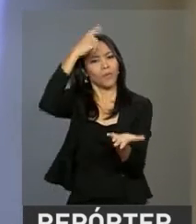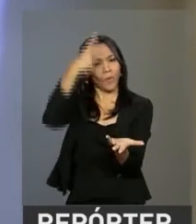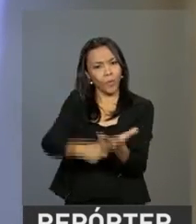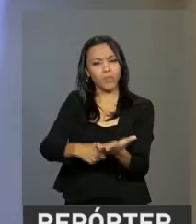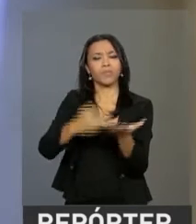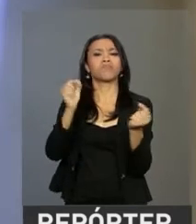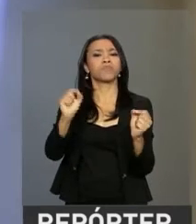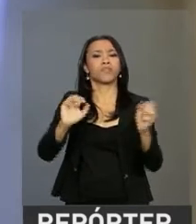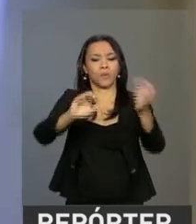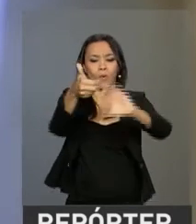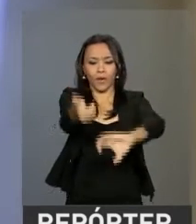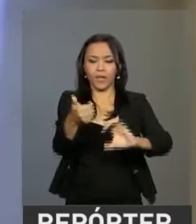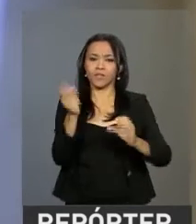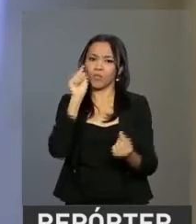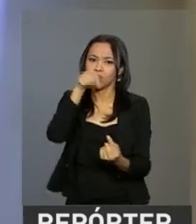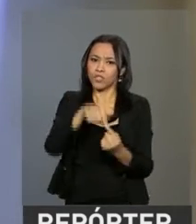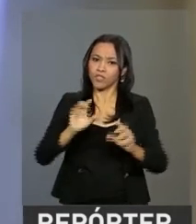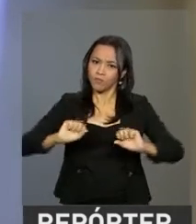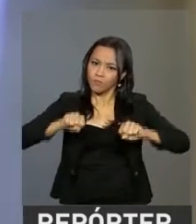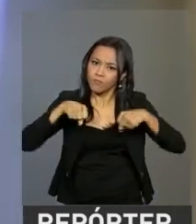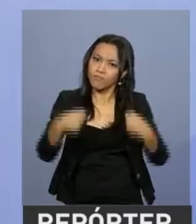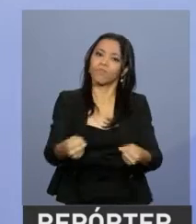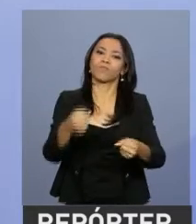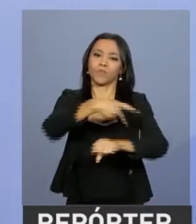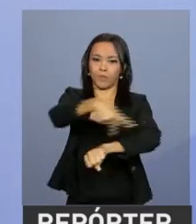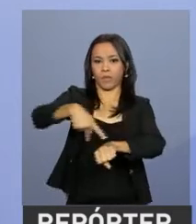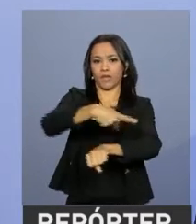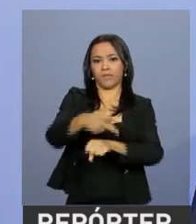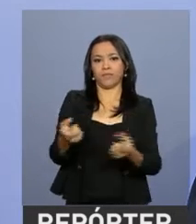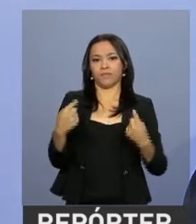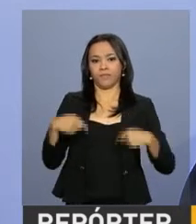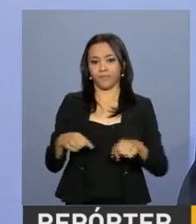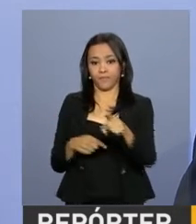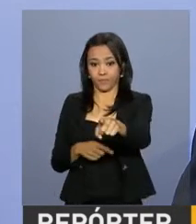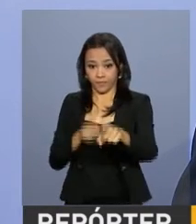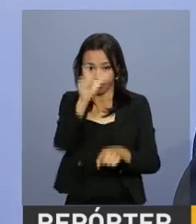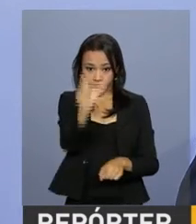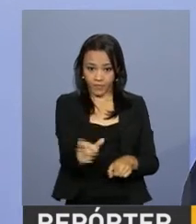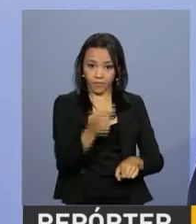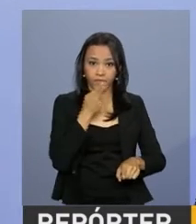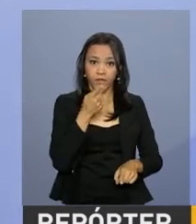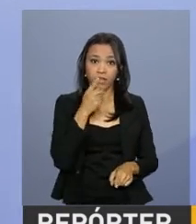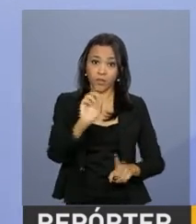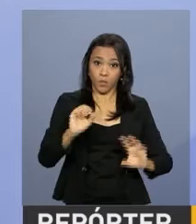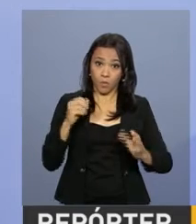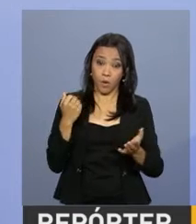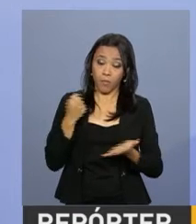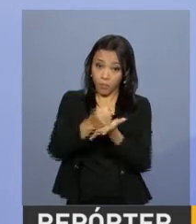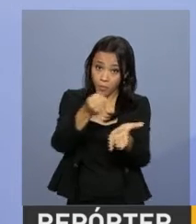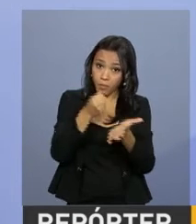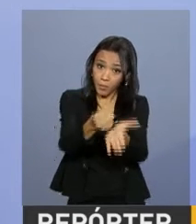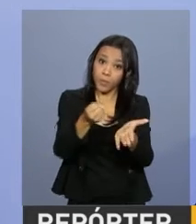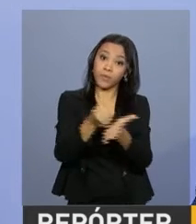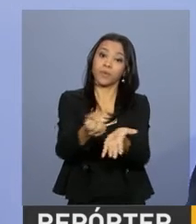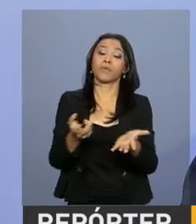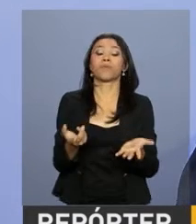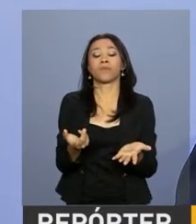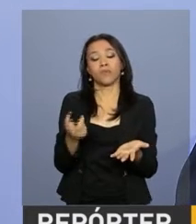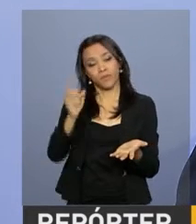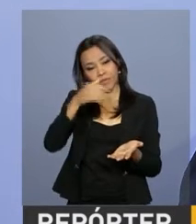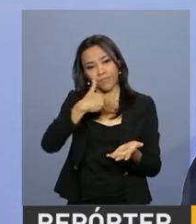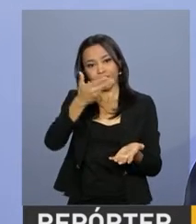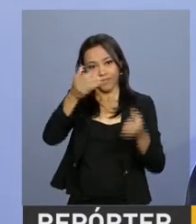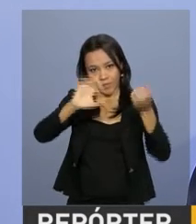Congresso Nacional com a recuperação fiscal do país. O apoio dado pelo Congresso aos esforços do Executivo é e